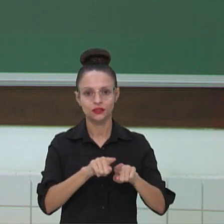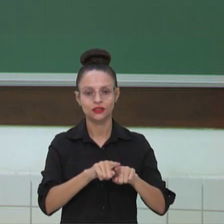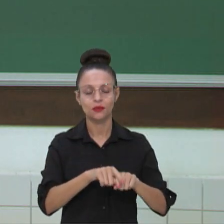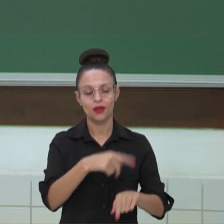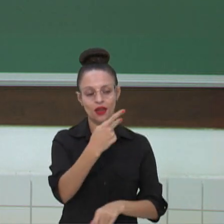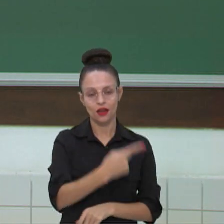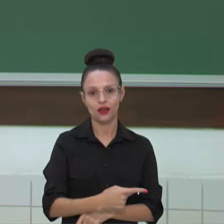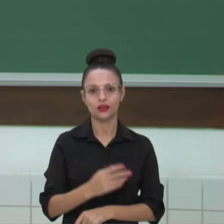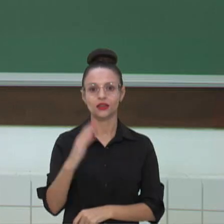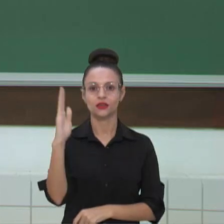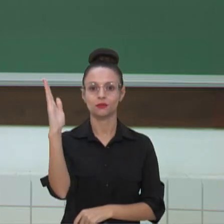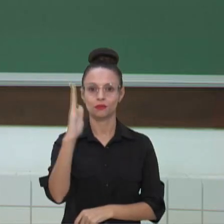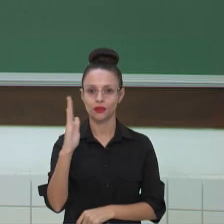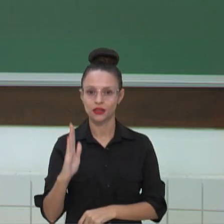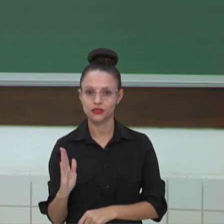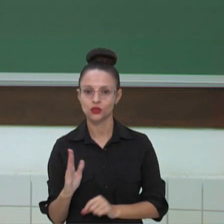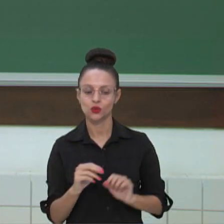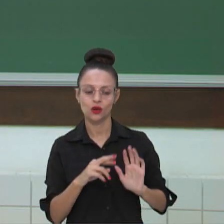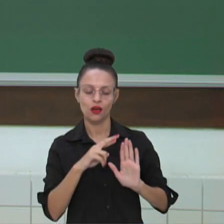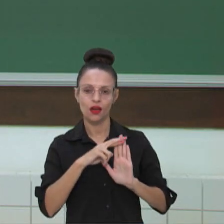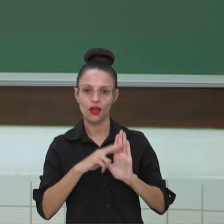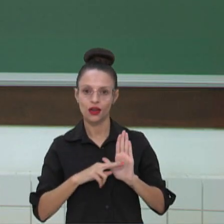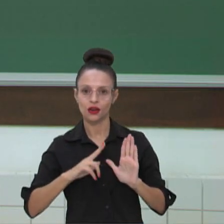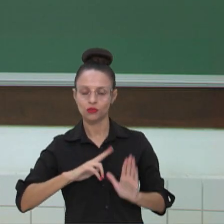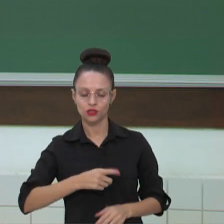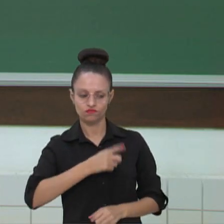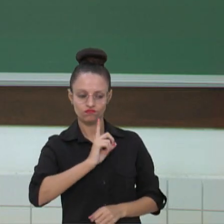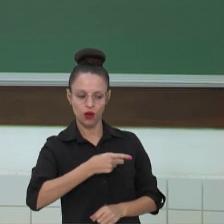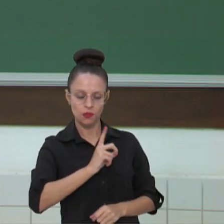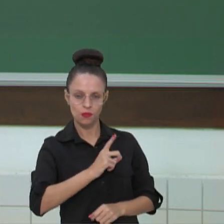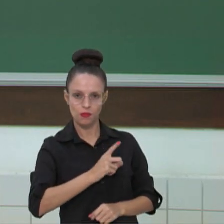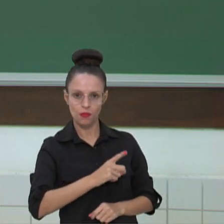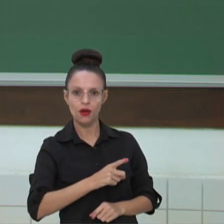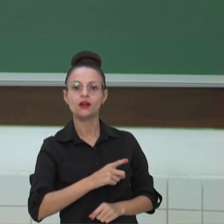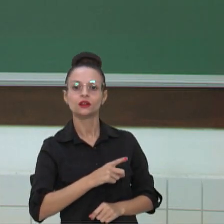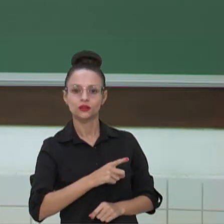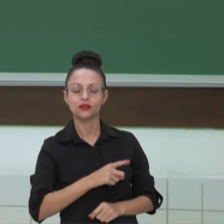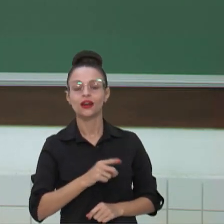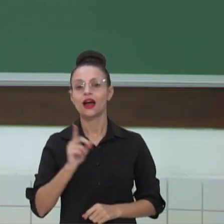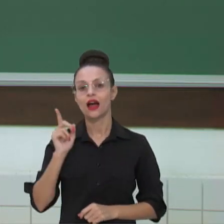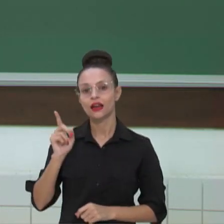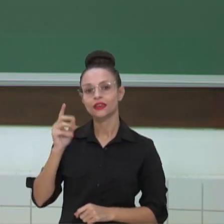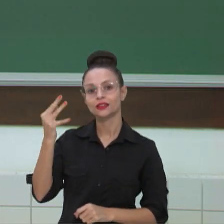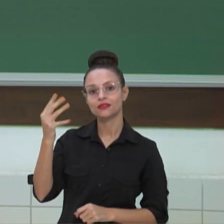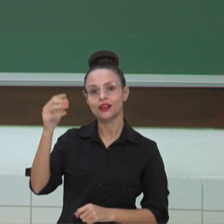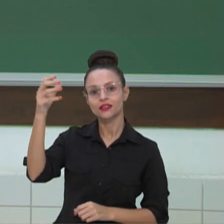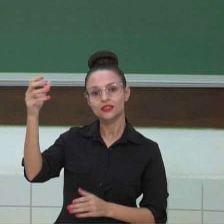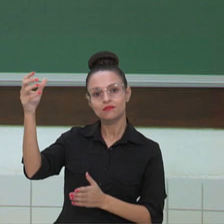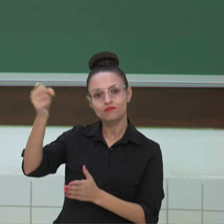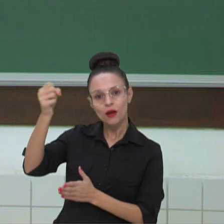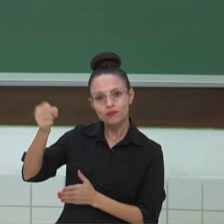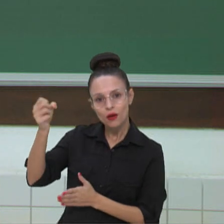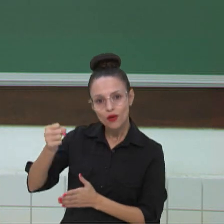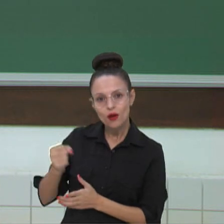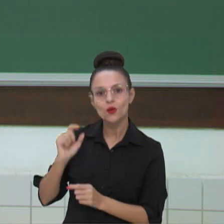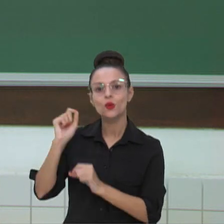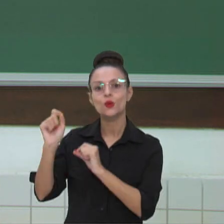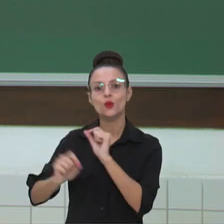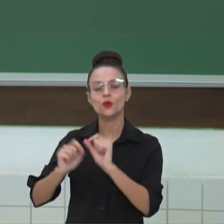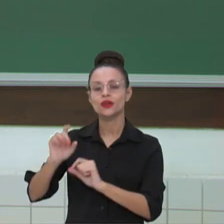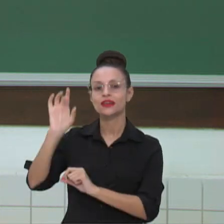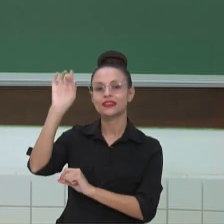aqui no Brasil, onde as regras de Portugal valiam absolutamente. Nas 13 colônias, esse poder de cada